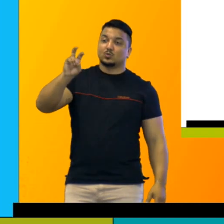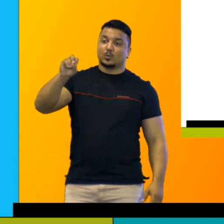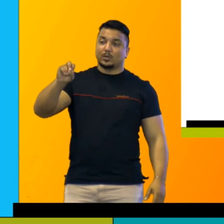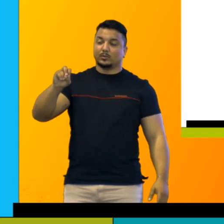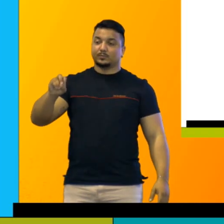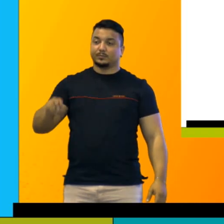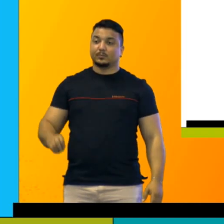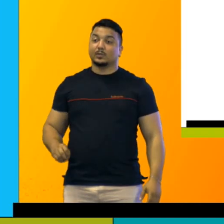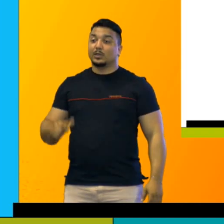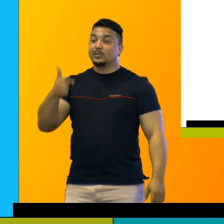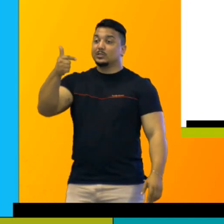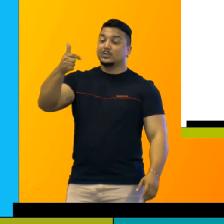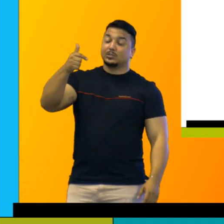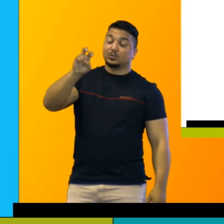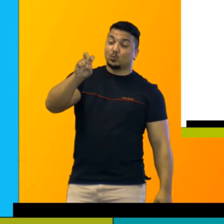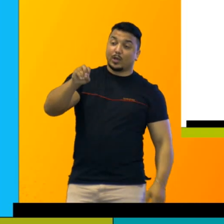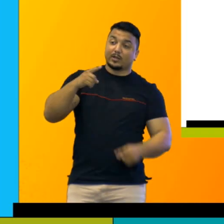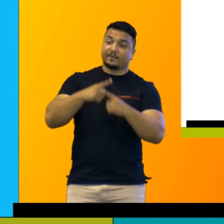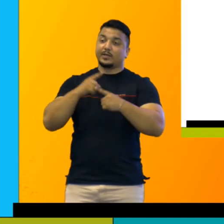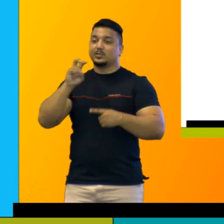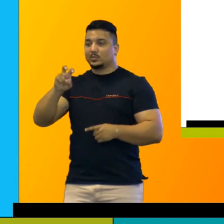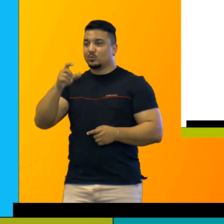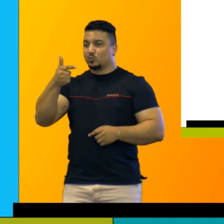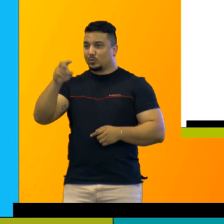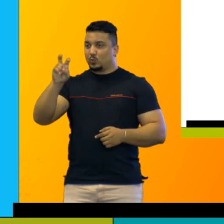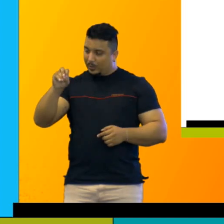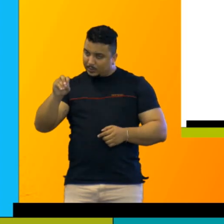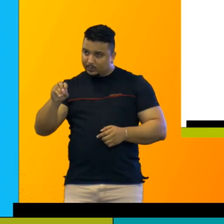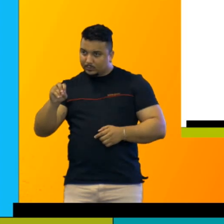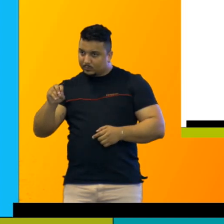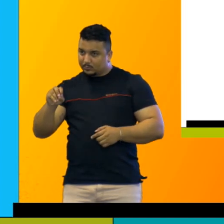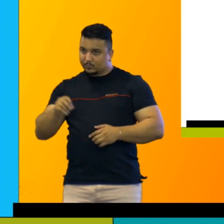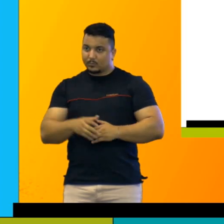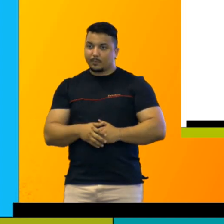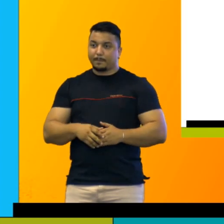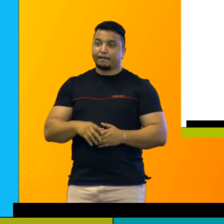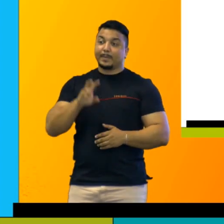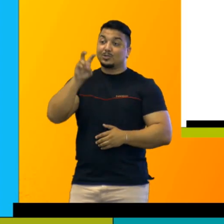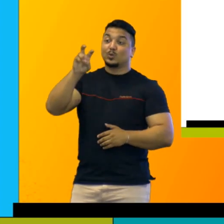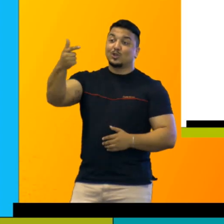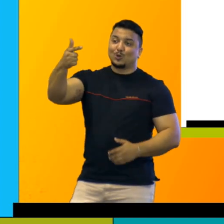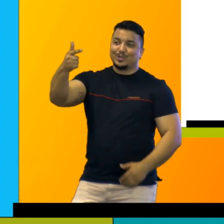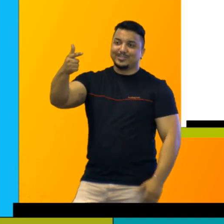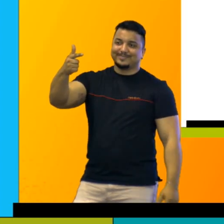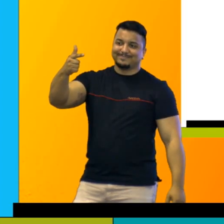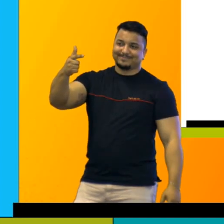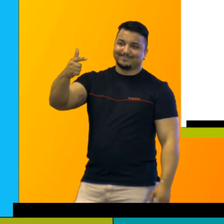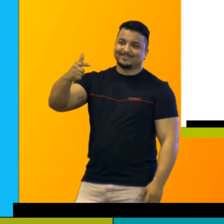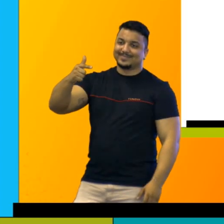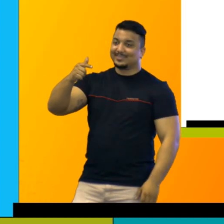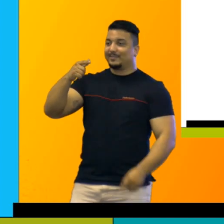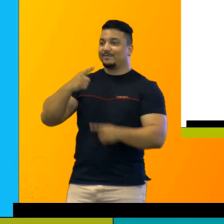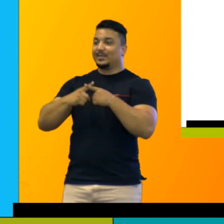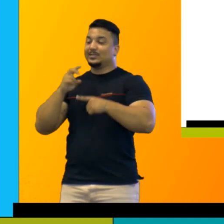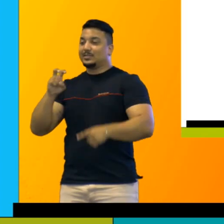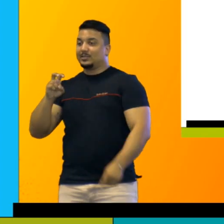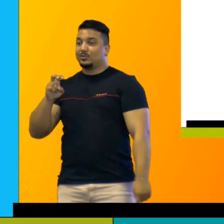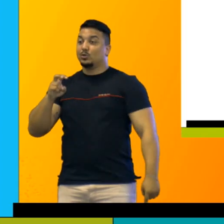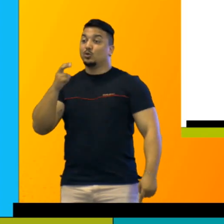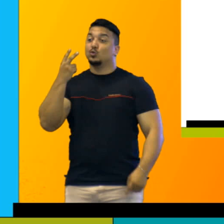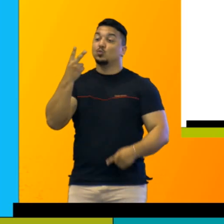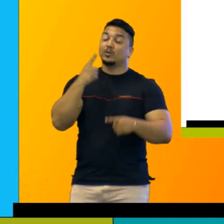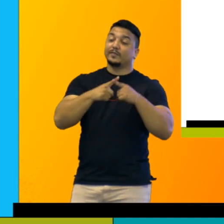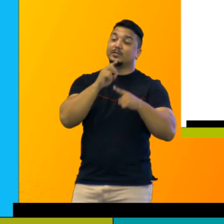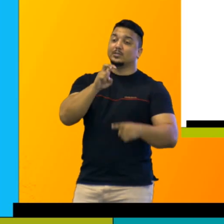250. 50 vezes 5, 250. Mas é 52 vezes 5. Quanto é 2